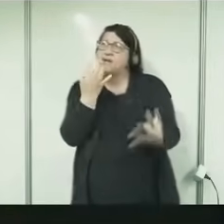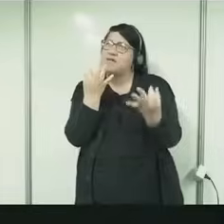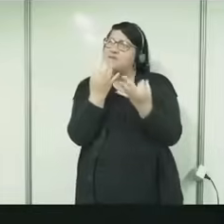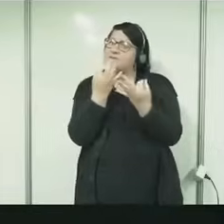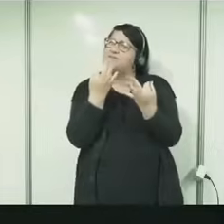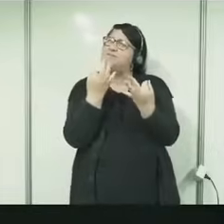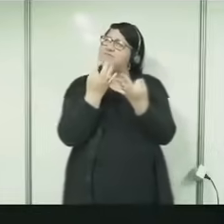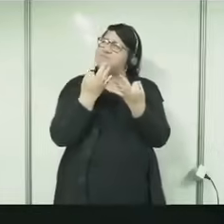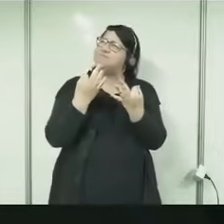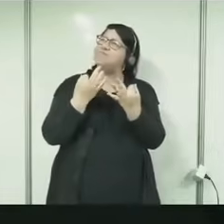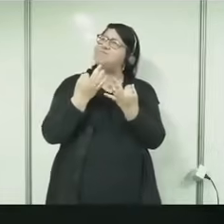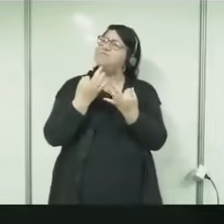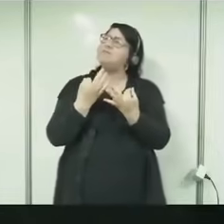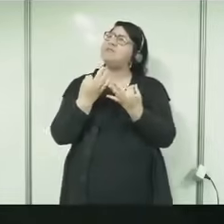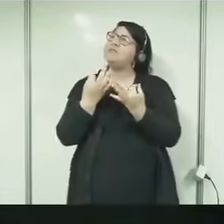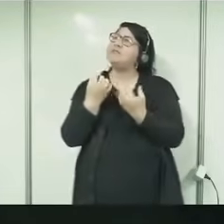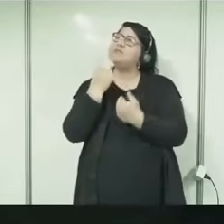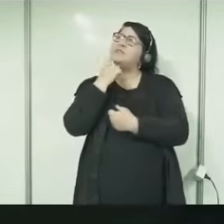Já